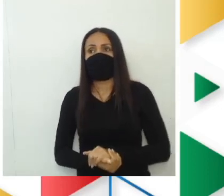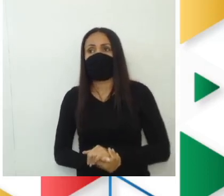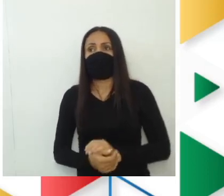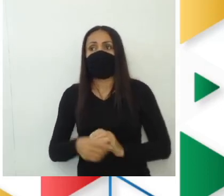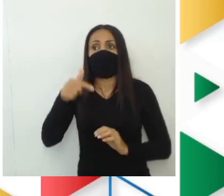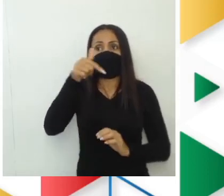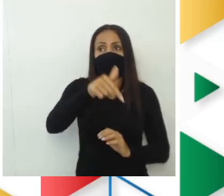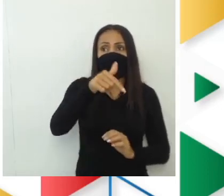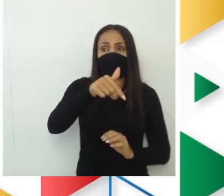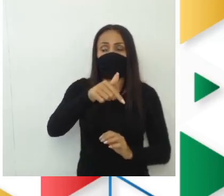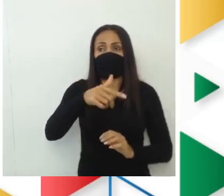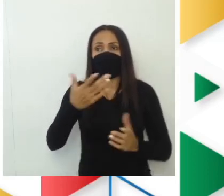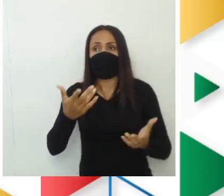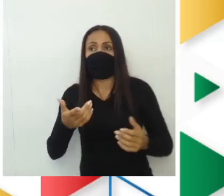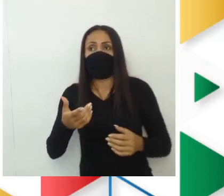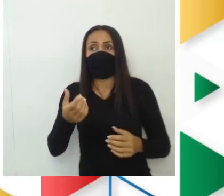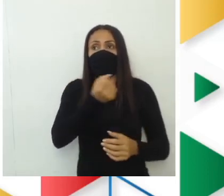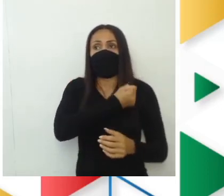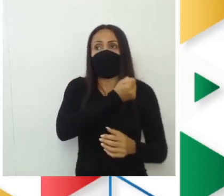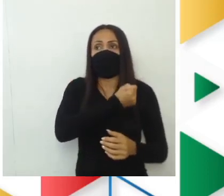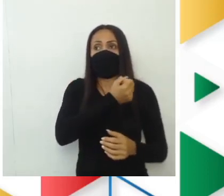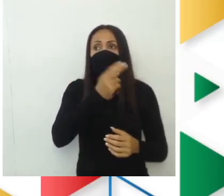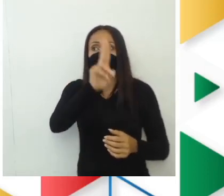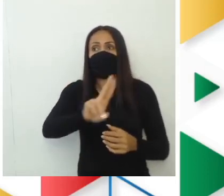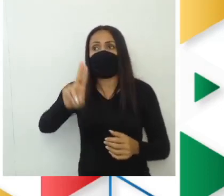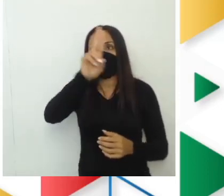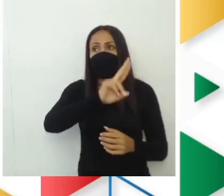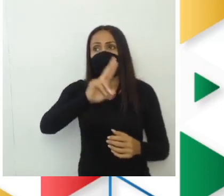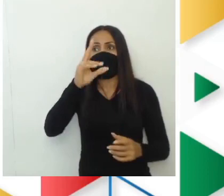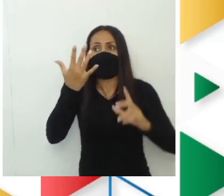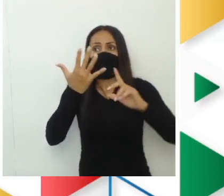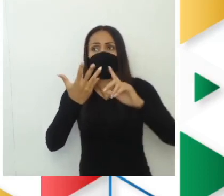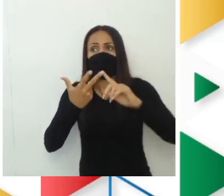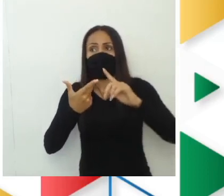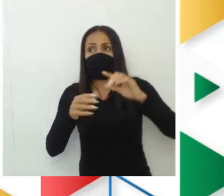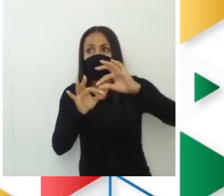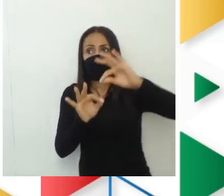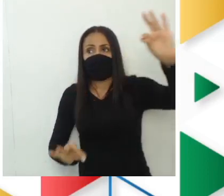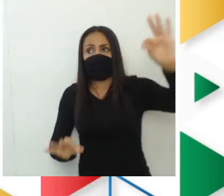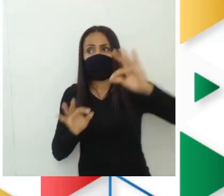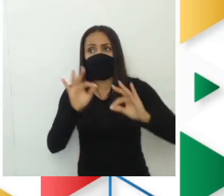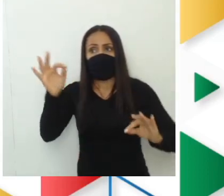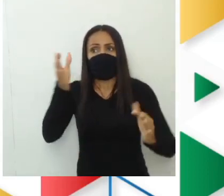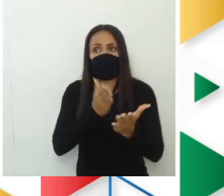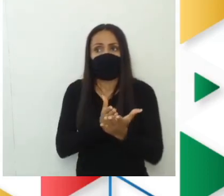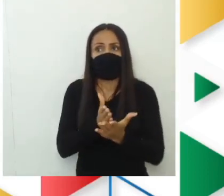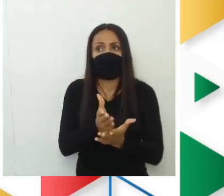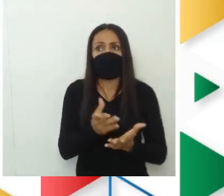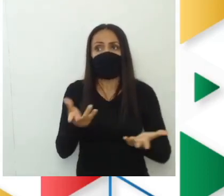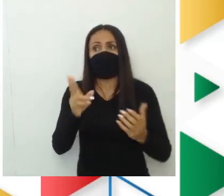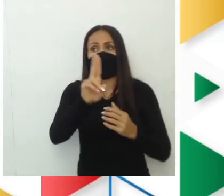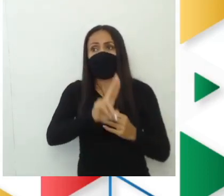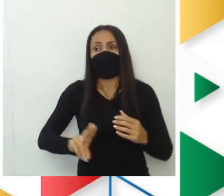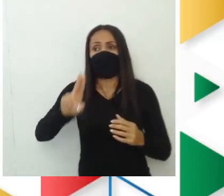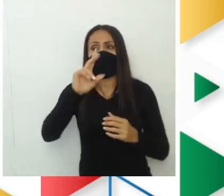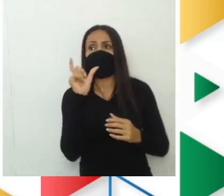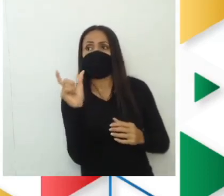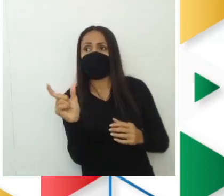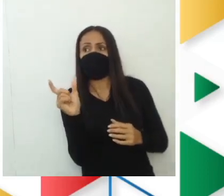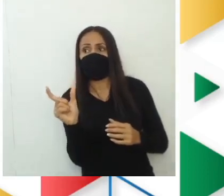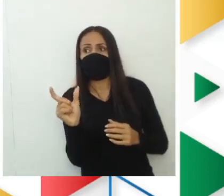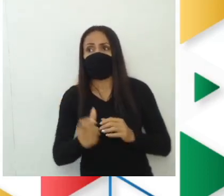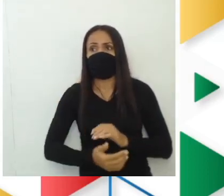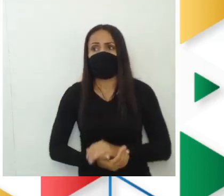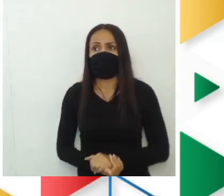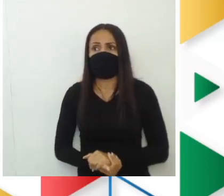questão. Os números são utilizados para contar, medir, ordenar ou ser utilizados como códigos,